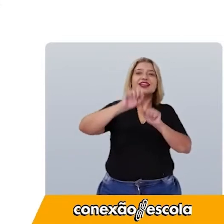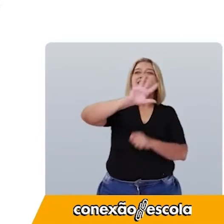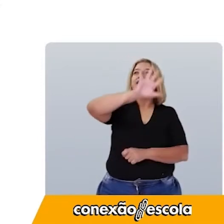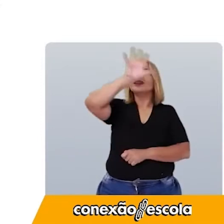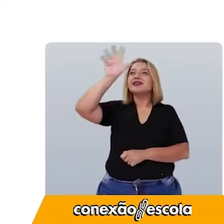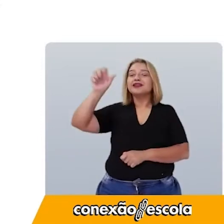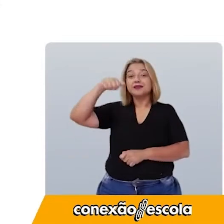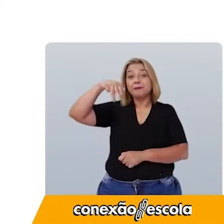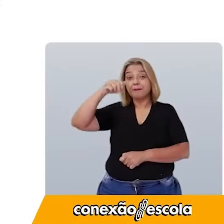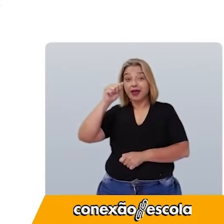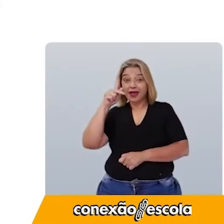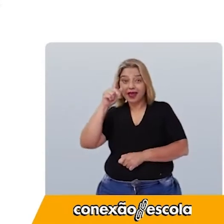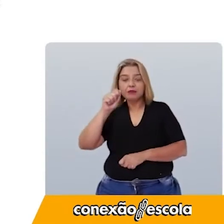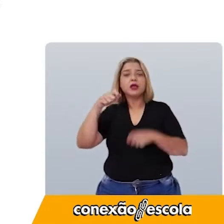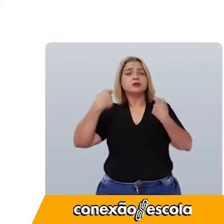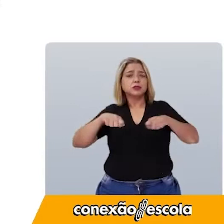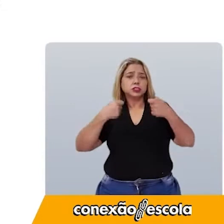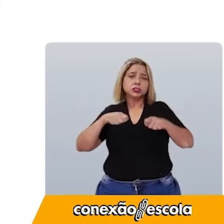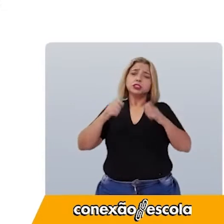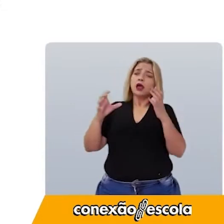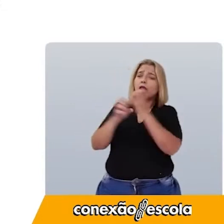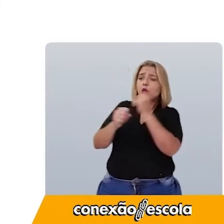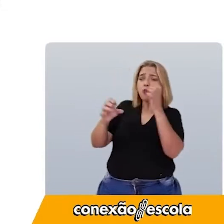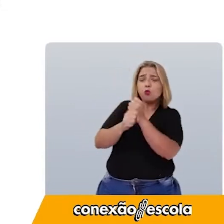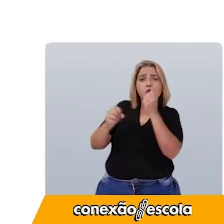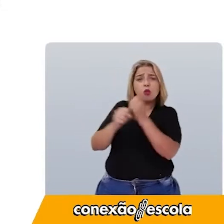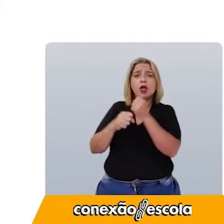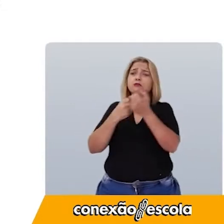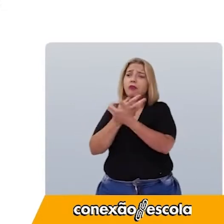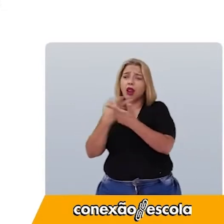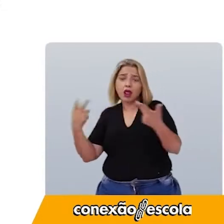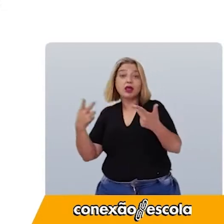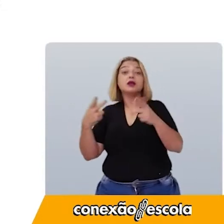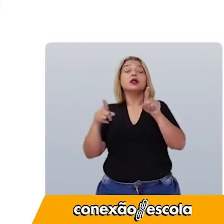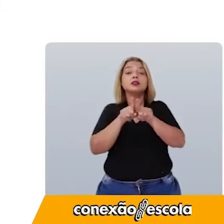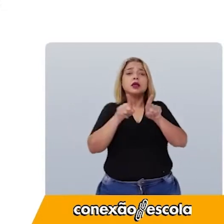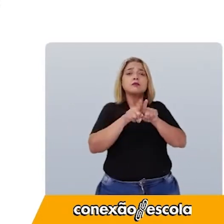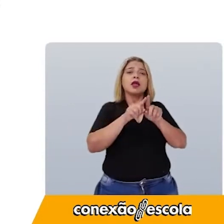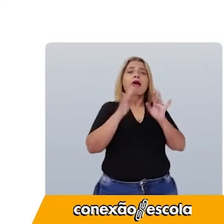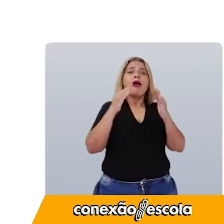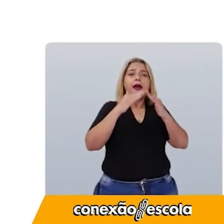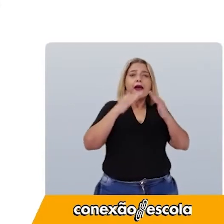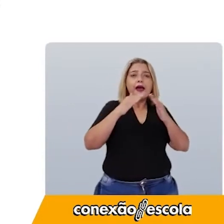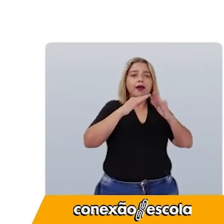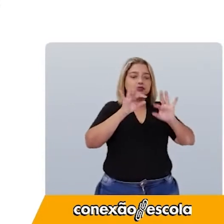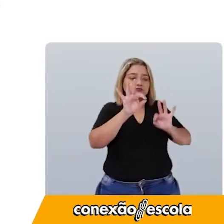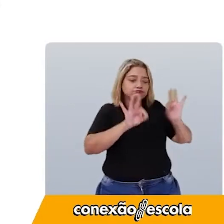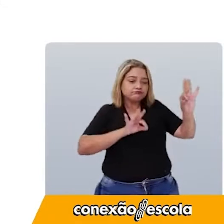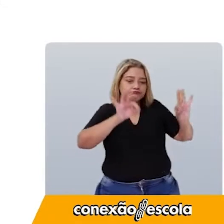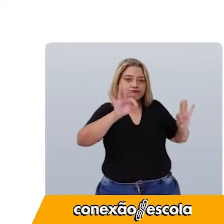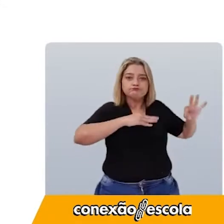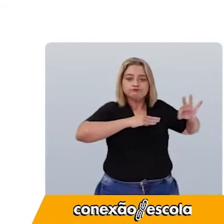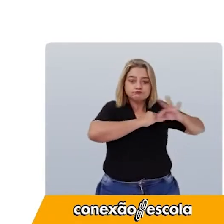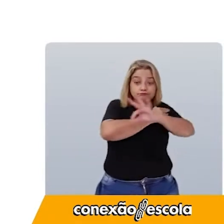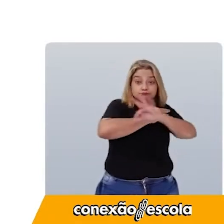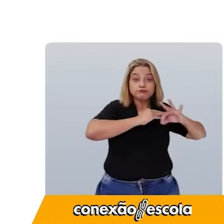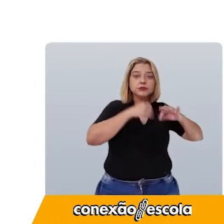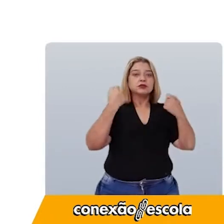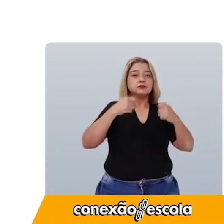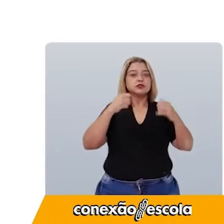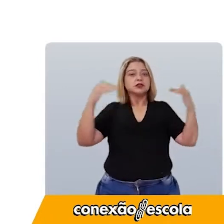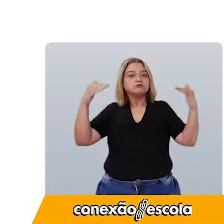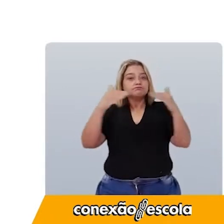Que para fazer a planta de uma casa, os tamanhos do desenho devem ser proporcionais aos tamanhos